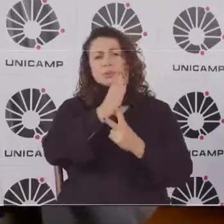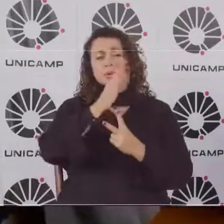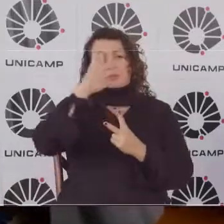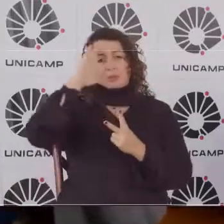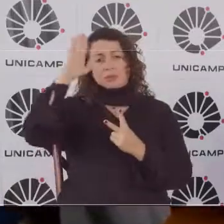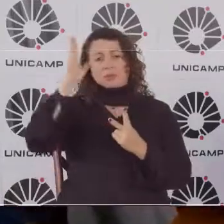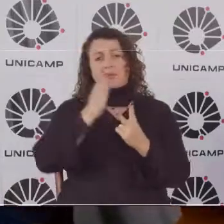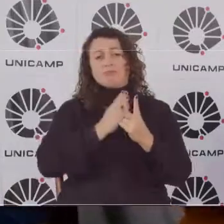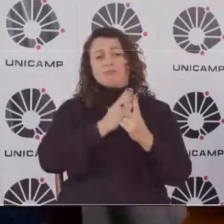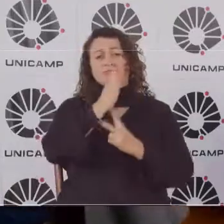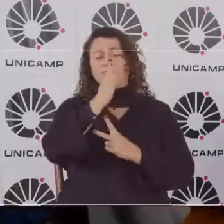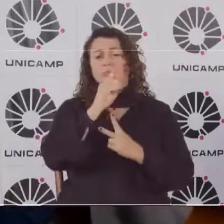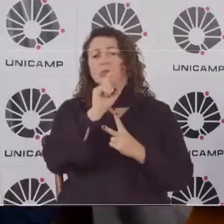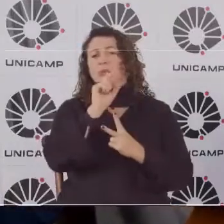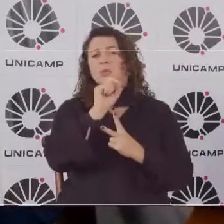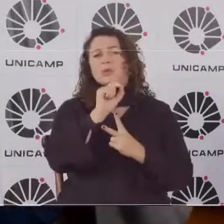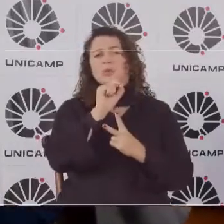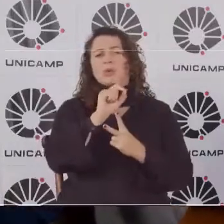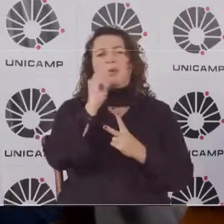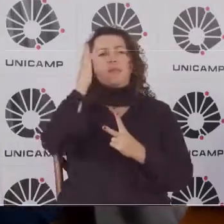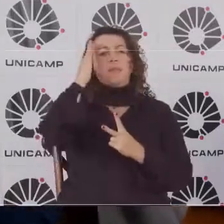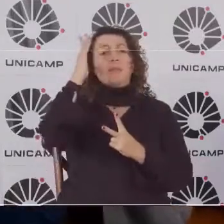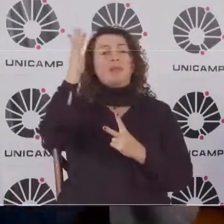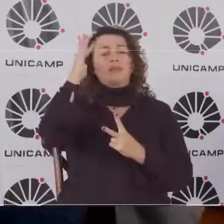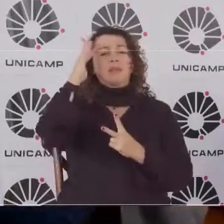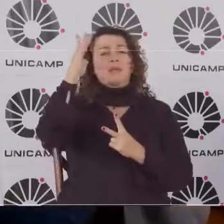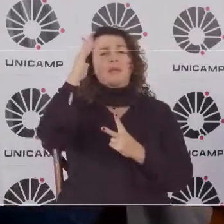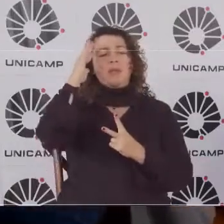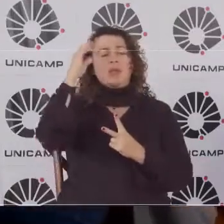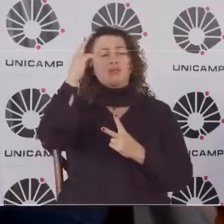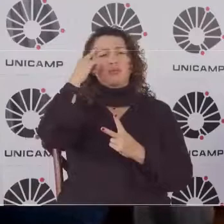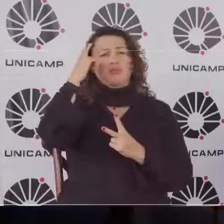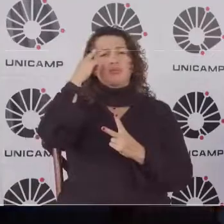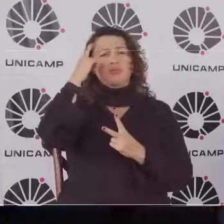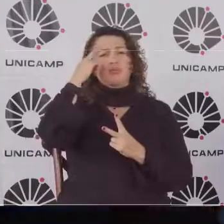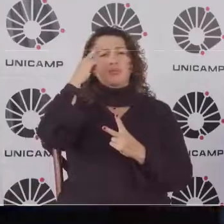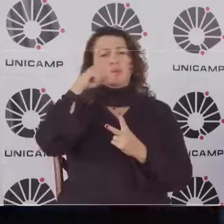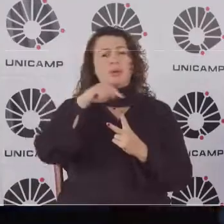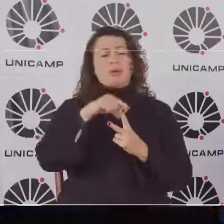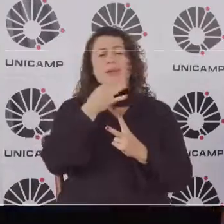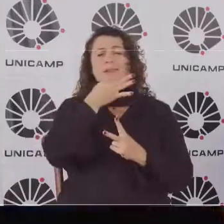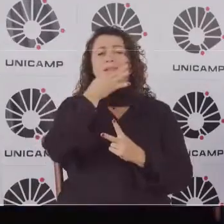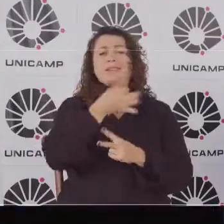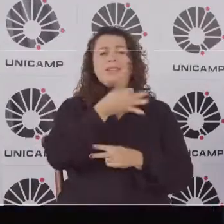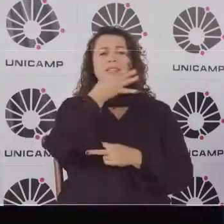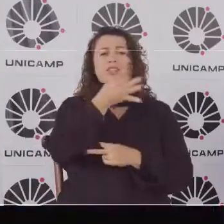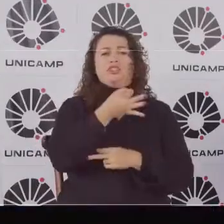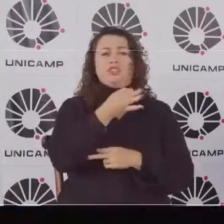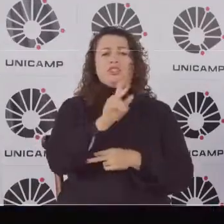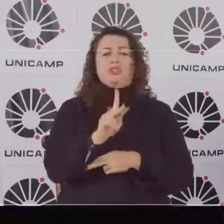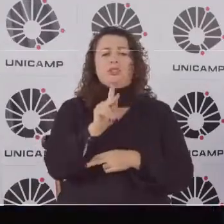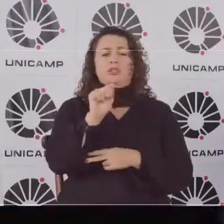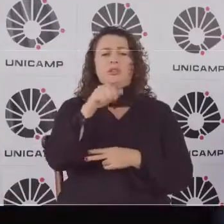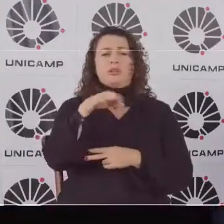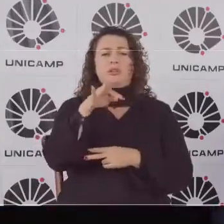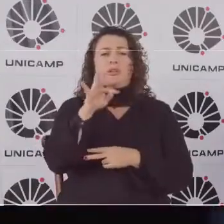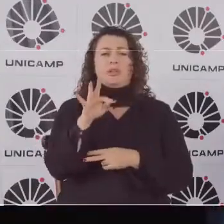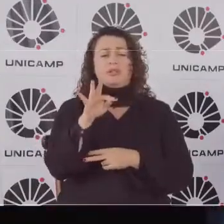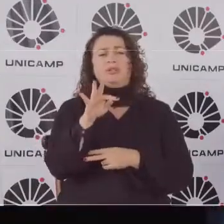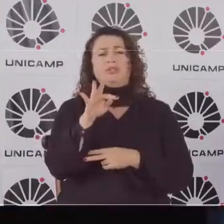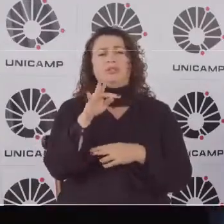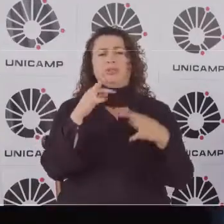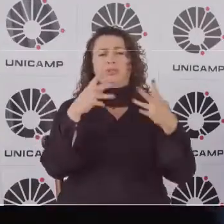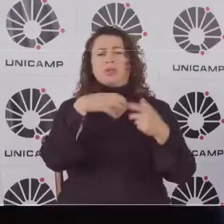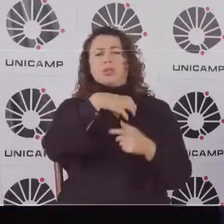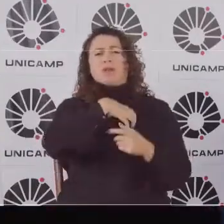o primeiro pelo seu pensamento que estende a crítica Kantiana a todas